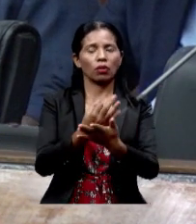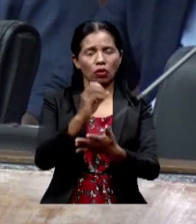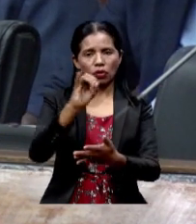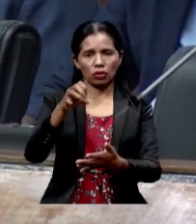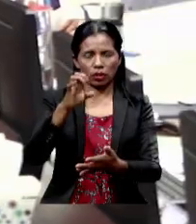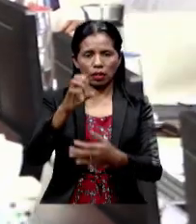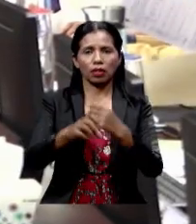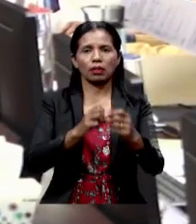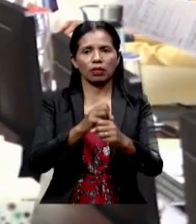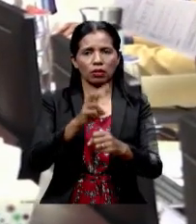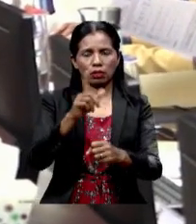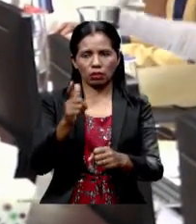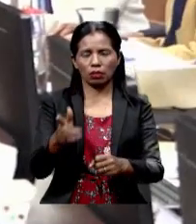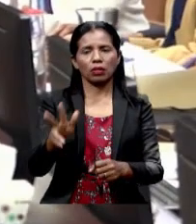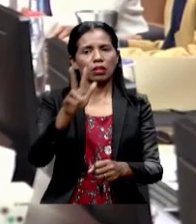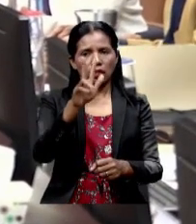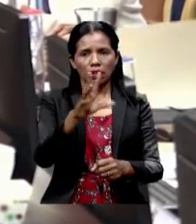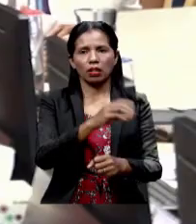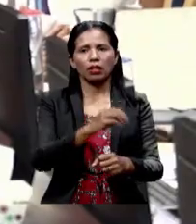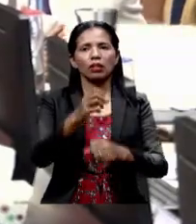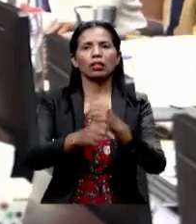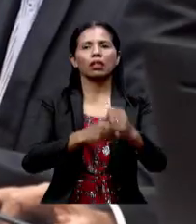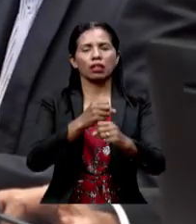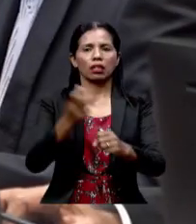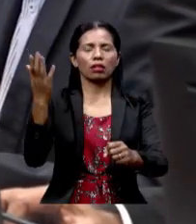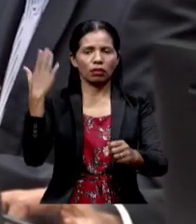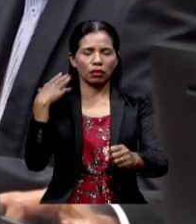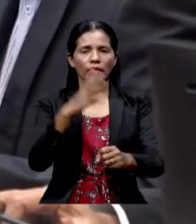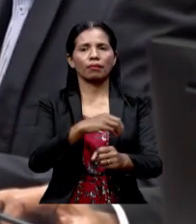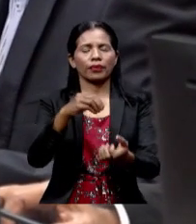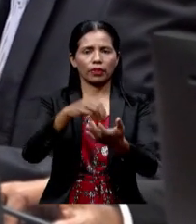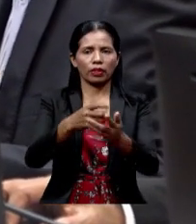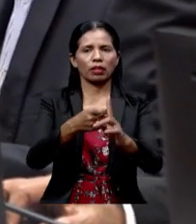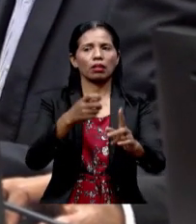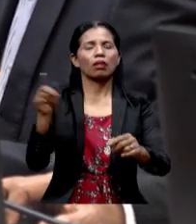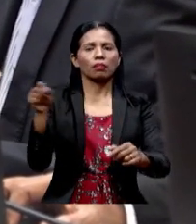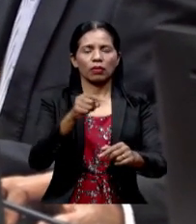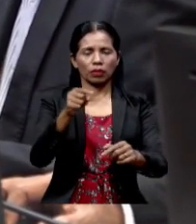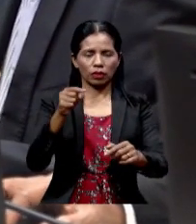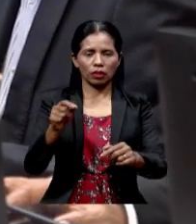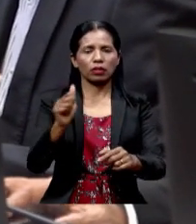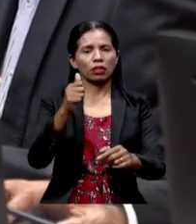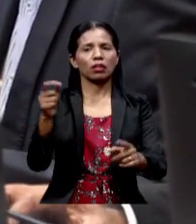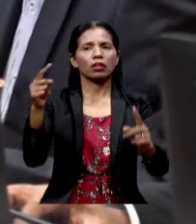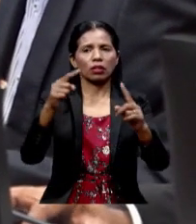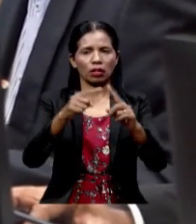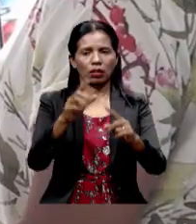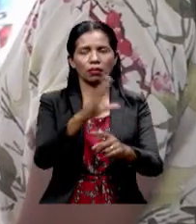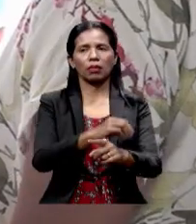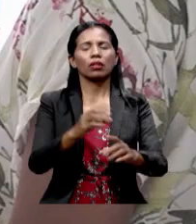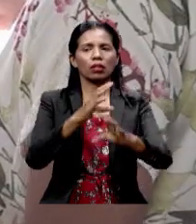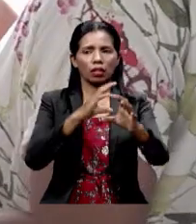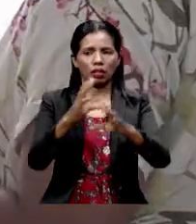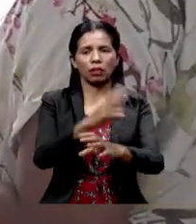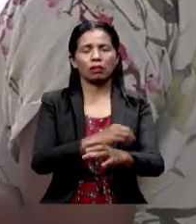estado tina rinrua rua nulu recintolu e atinan kotuk nebe composto husi porcento sanulu total nulu ba careta